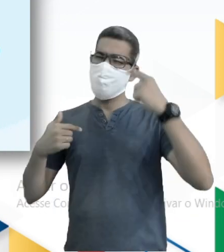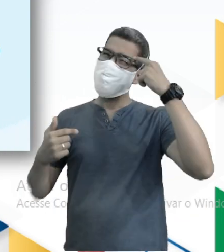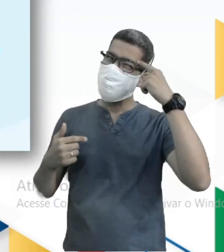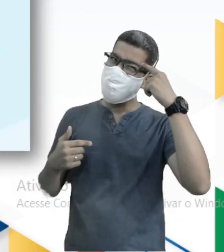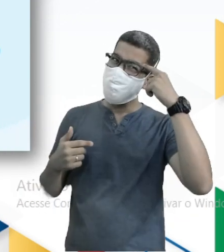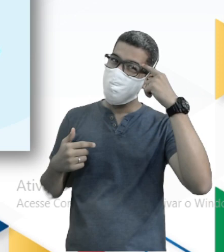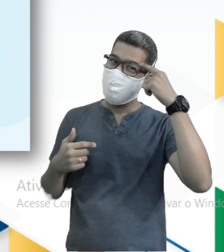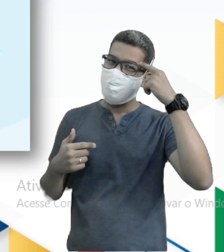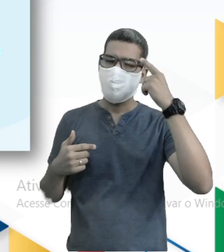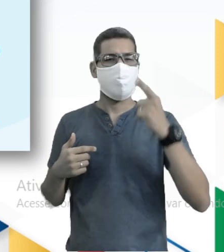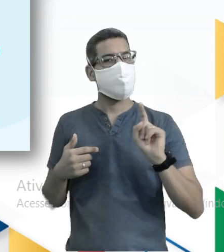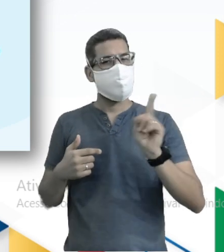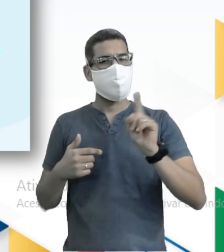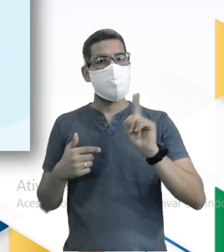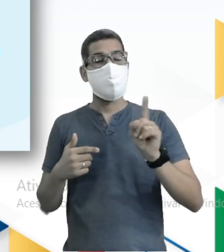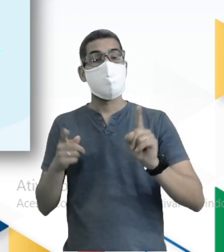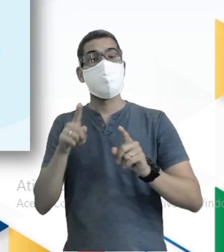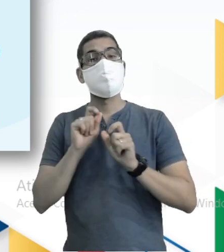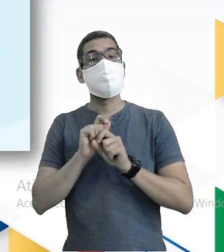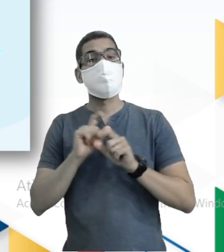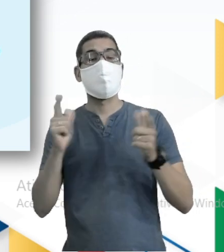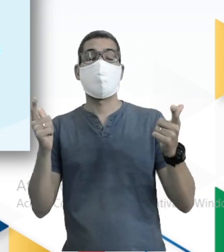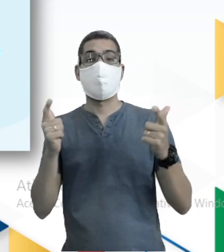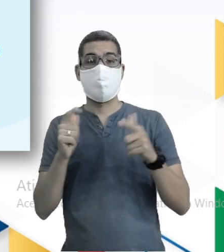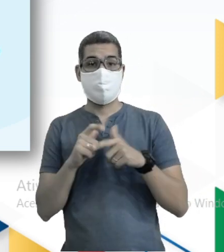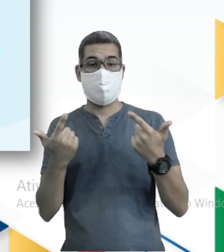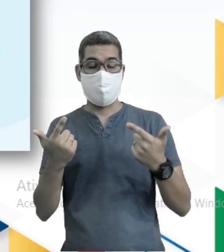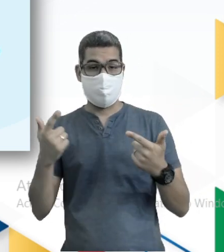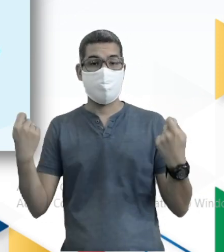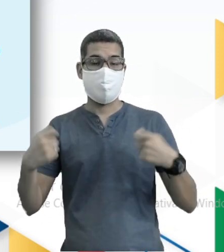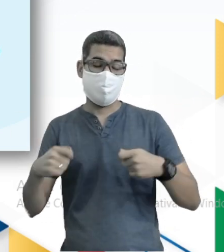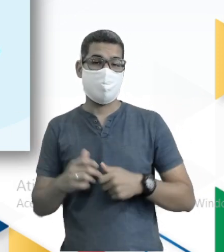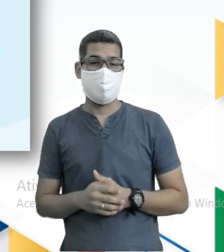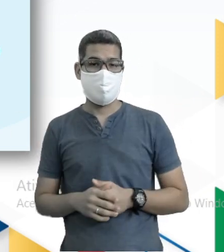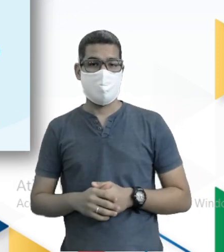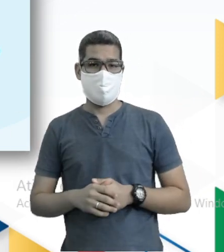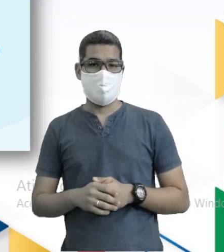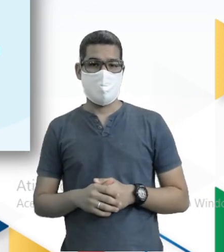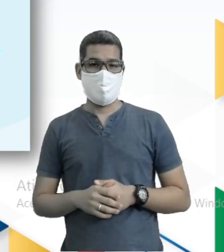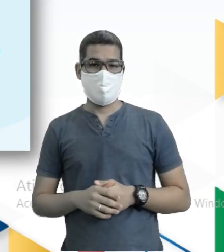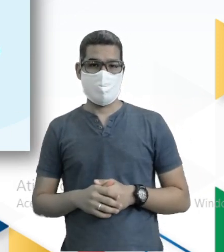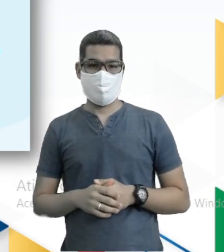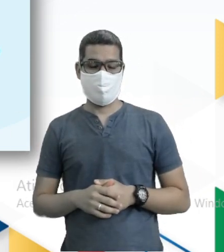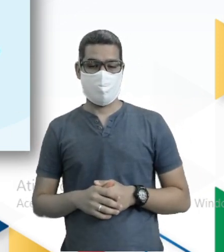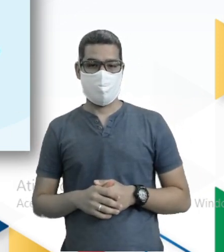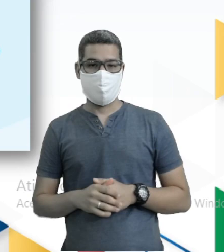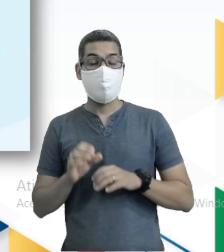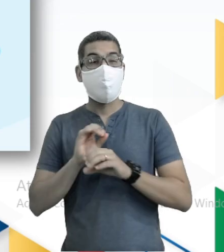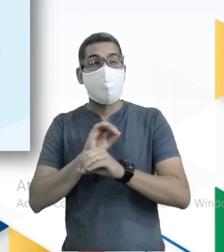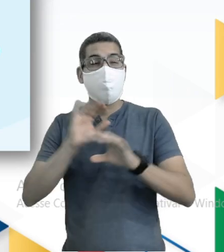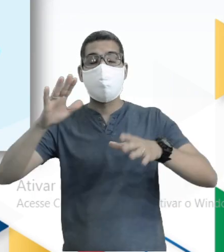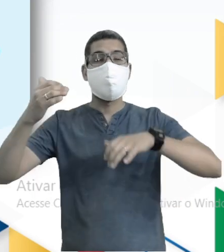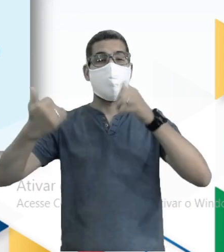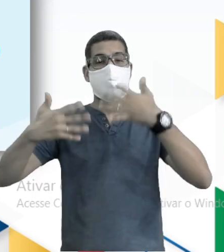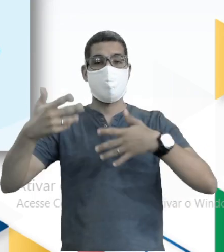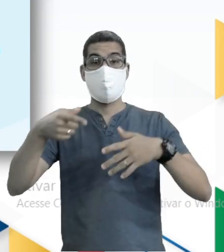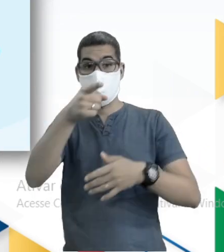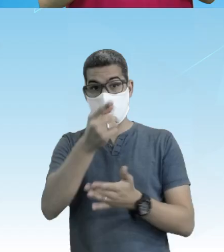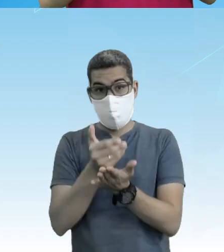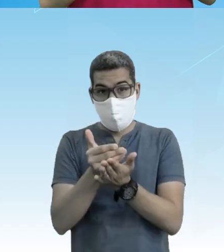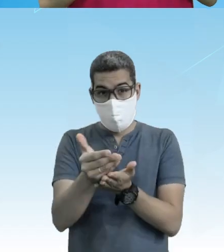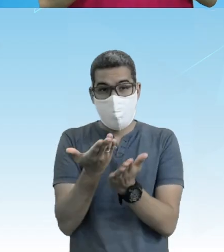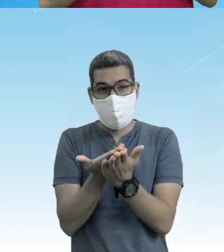usar a lógica na argumentação. Então vejam só, vocês que estão iniciando agora no